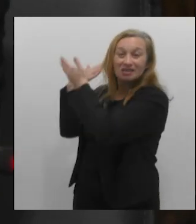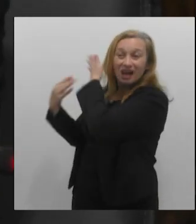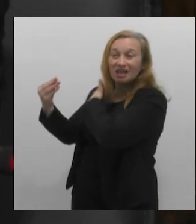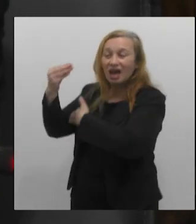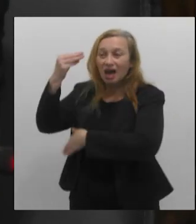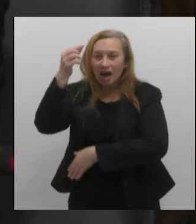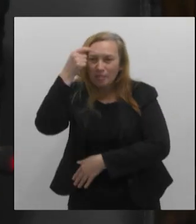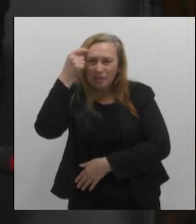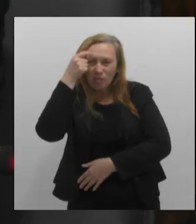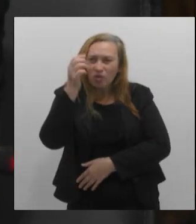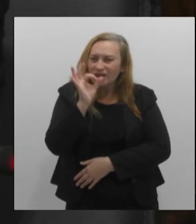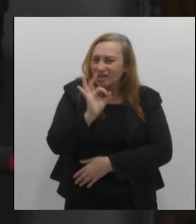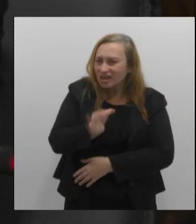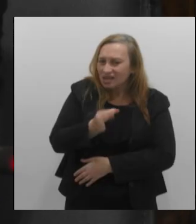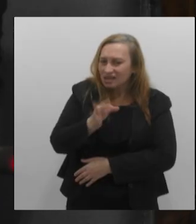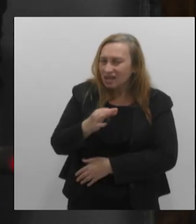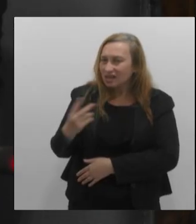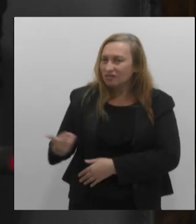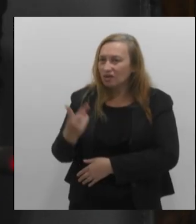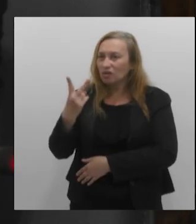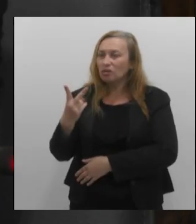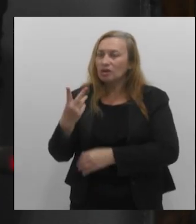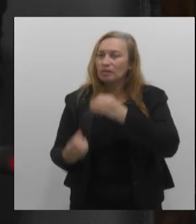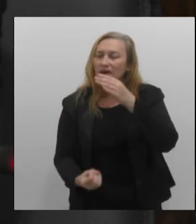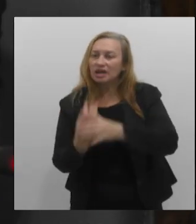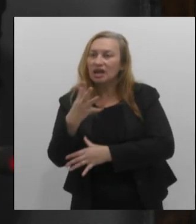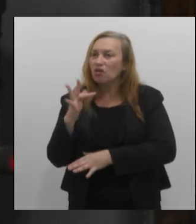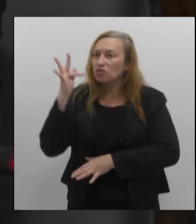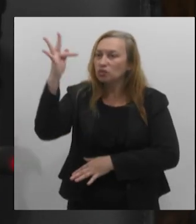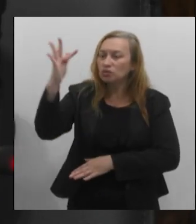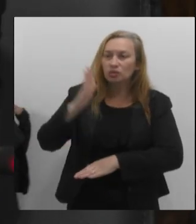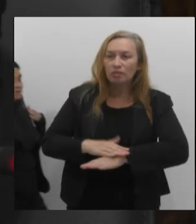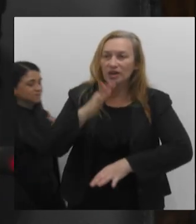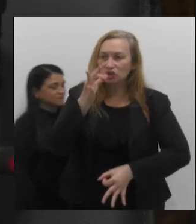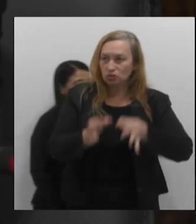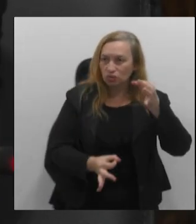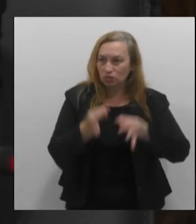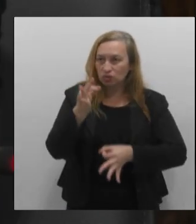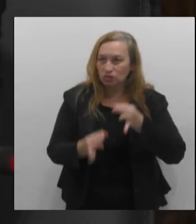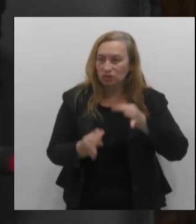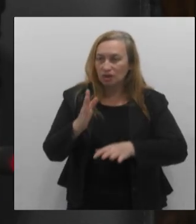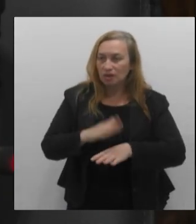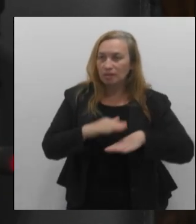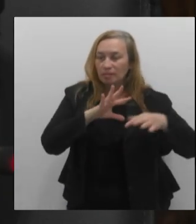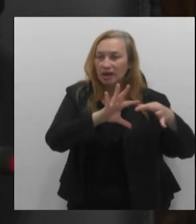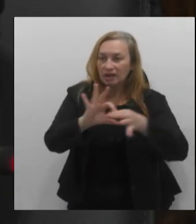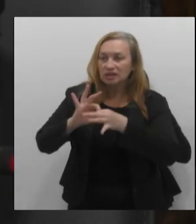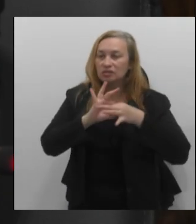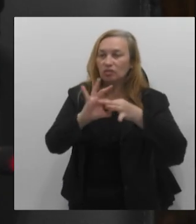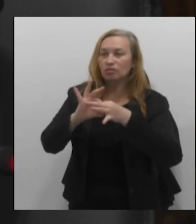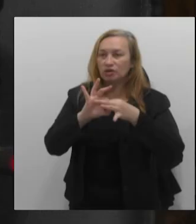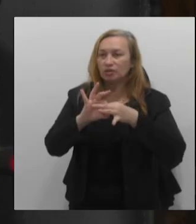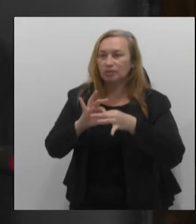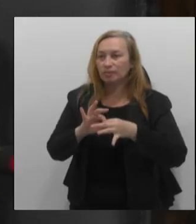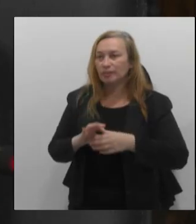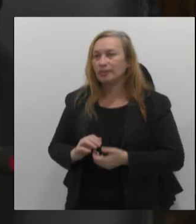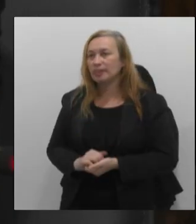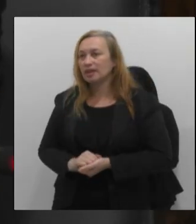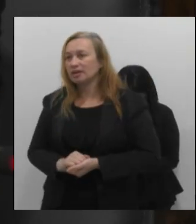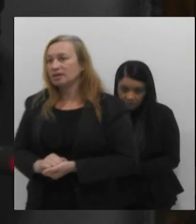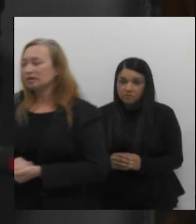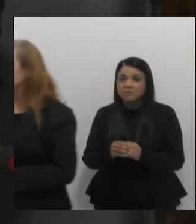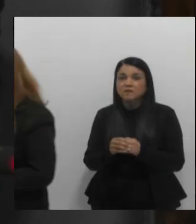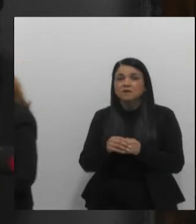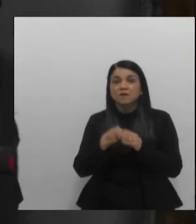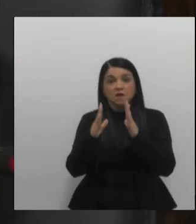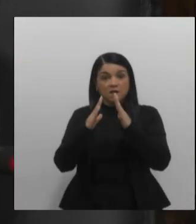que é garantia e estímulo para construir um futuro mais justo e mais fraterno. A missão da igreja,